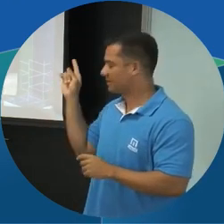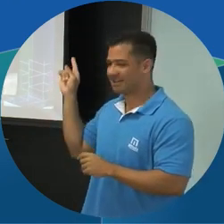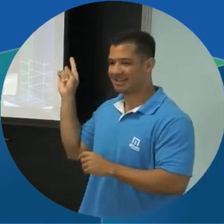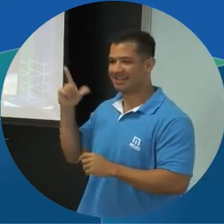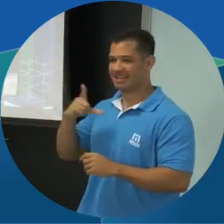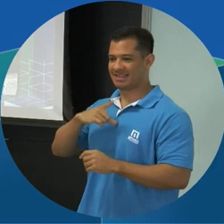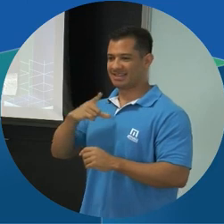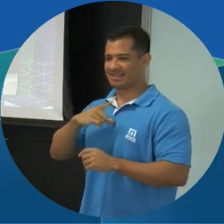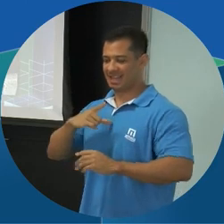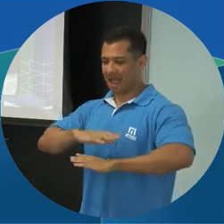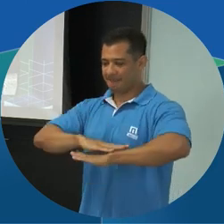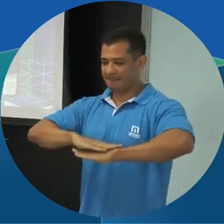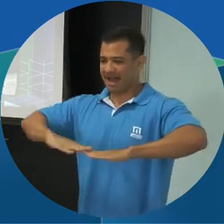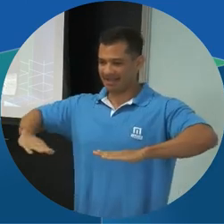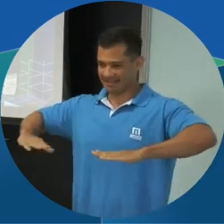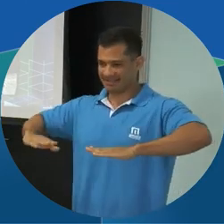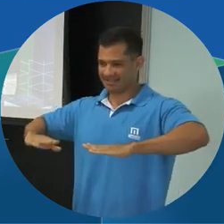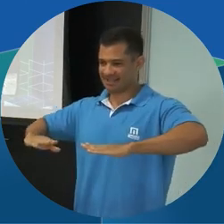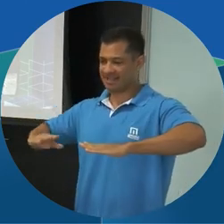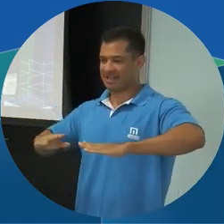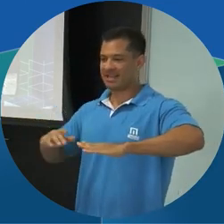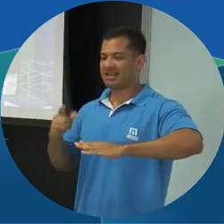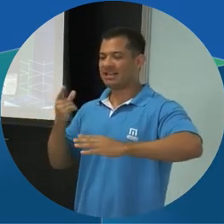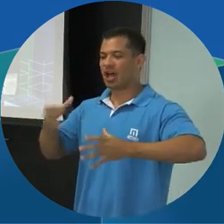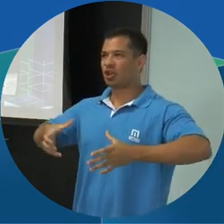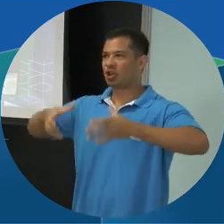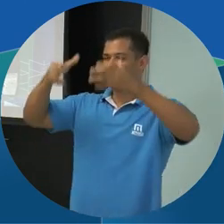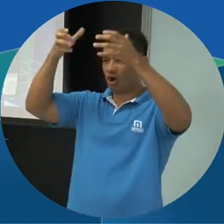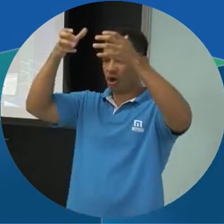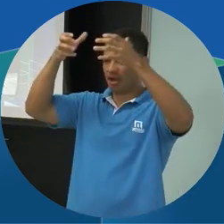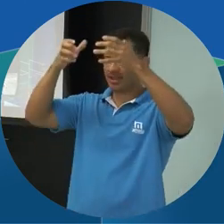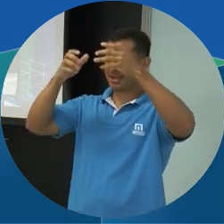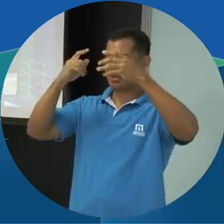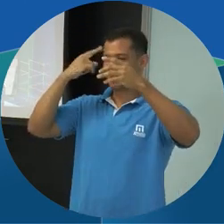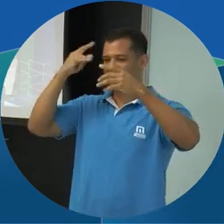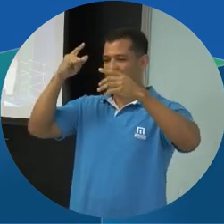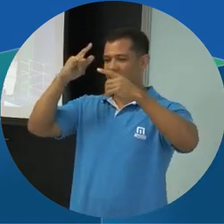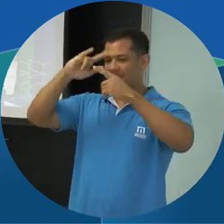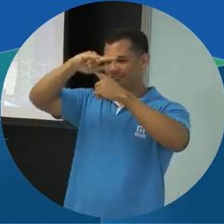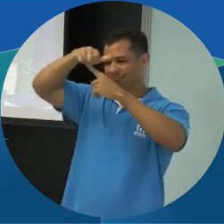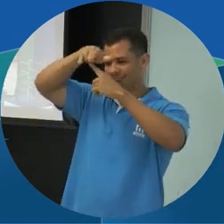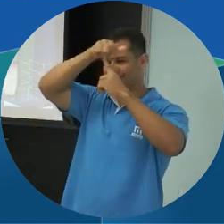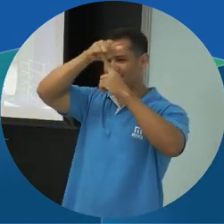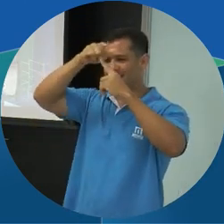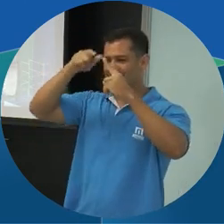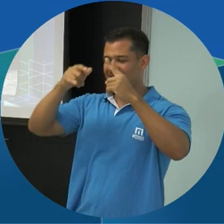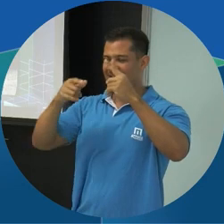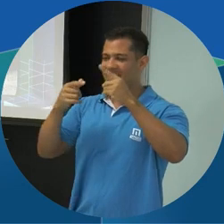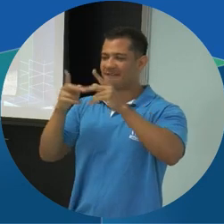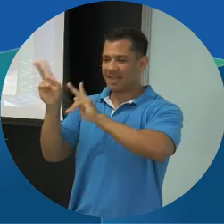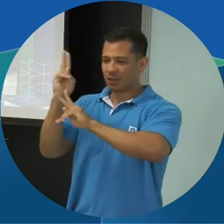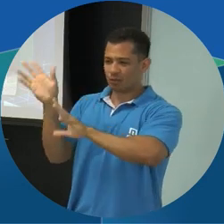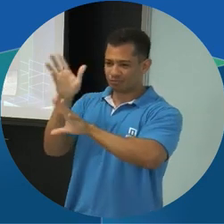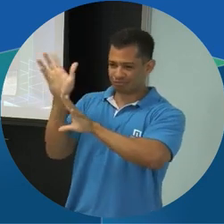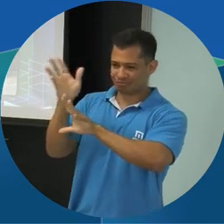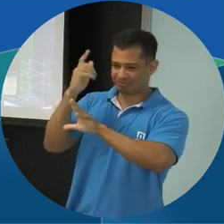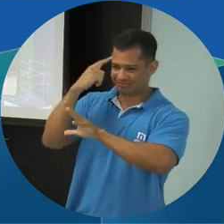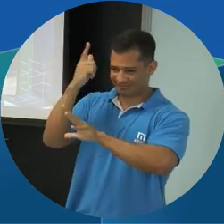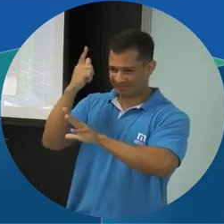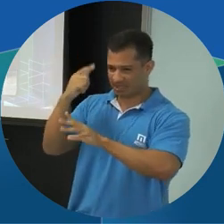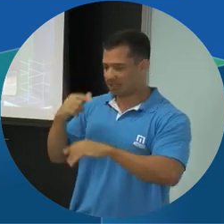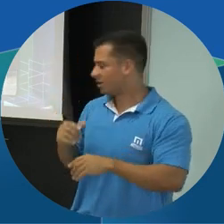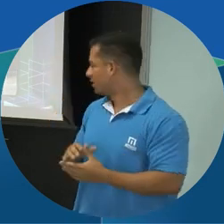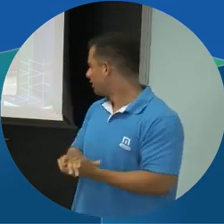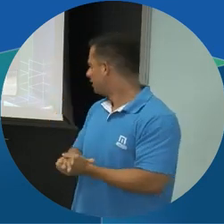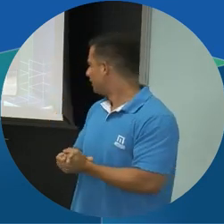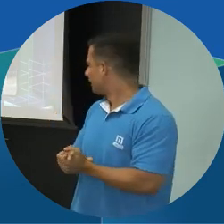aqui a base de uma torre eólica, né? Onde o processo era fazer aqui uma remoção de um